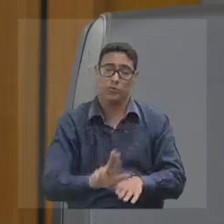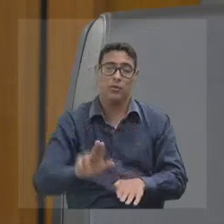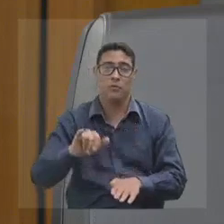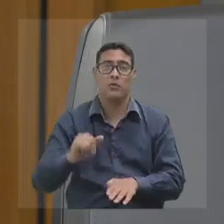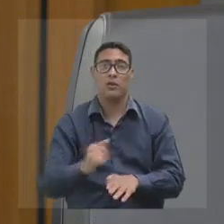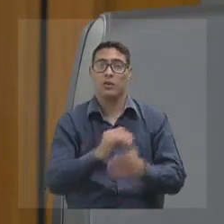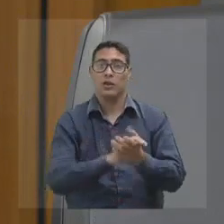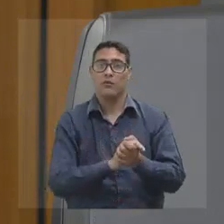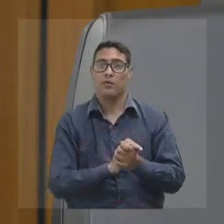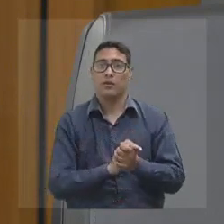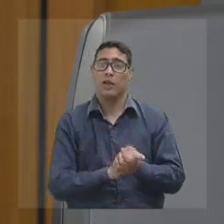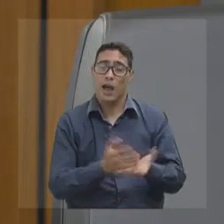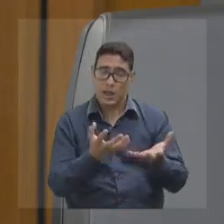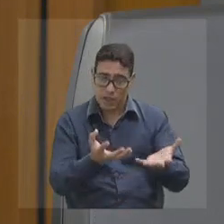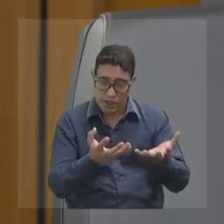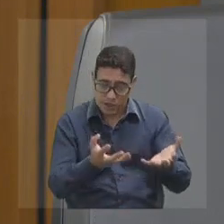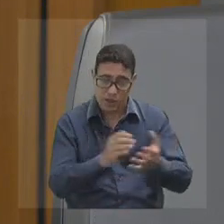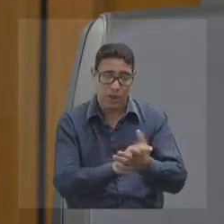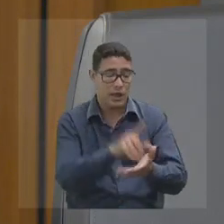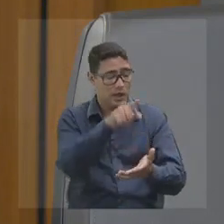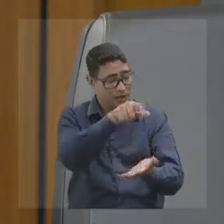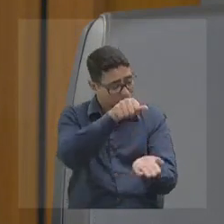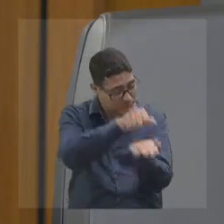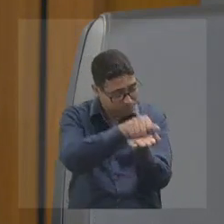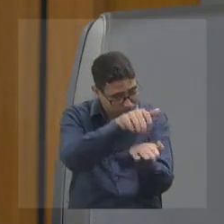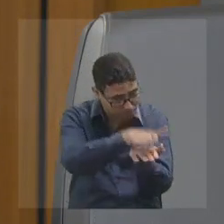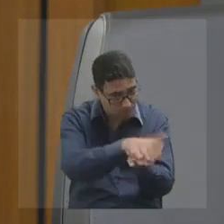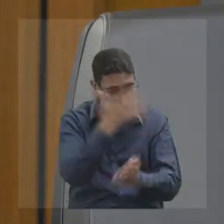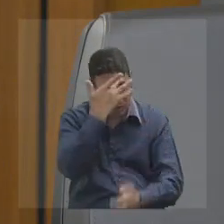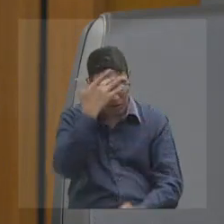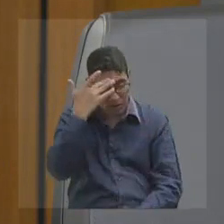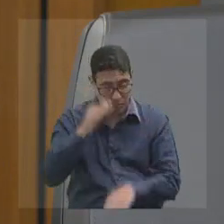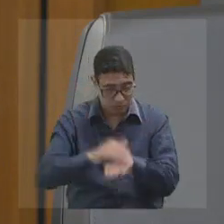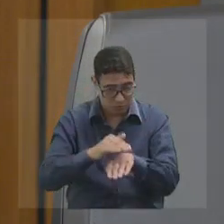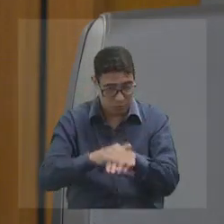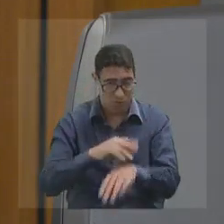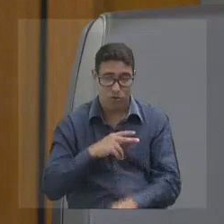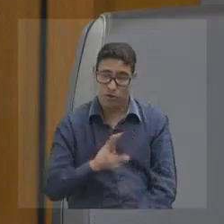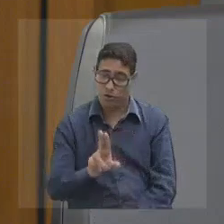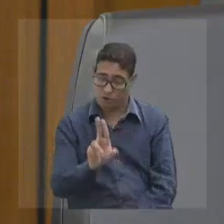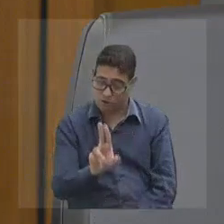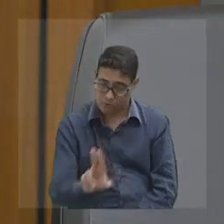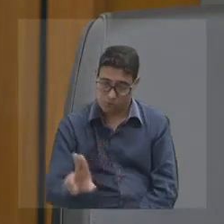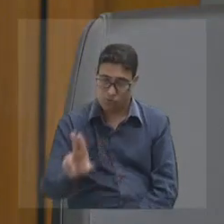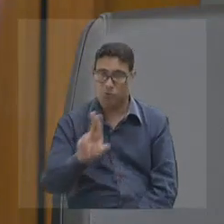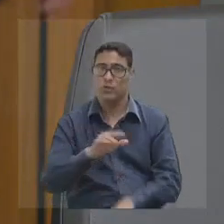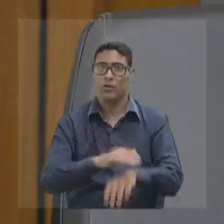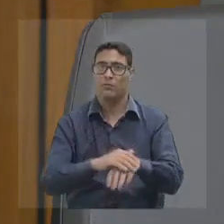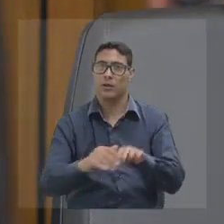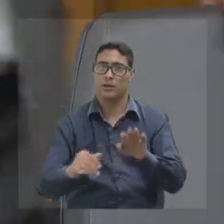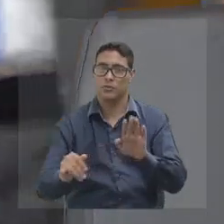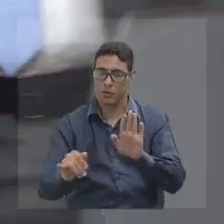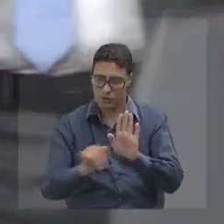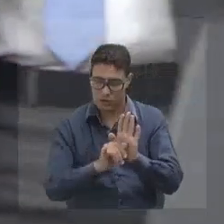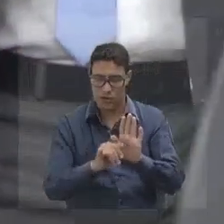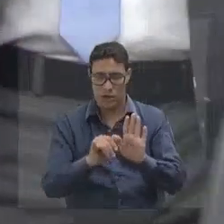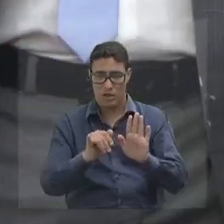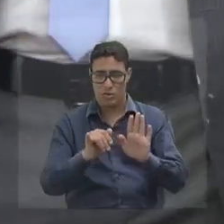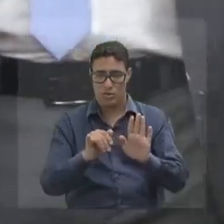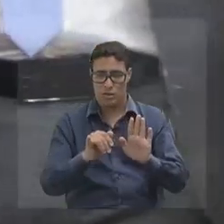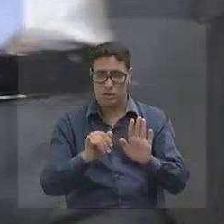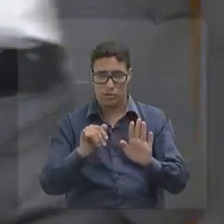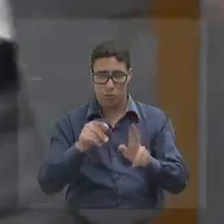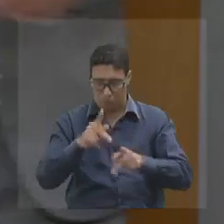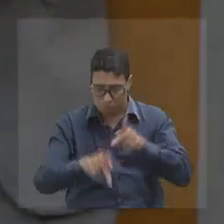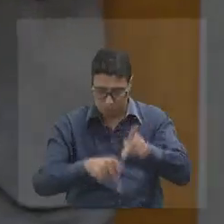gente quer que Puna as pessoas que usam uma identidade do Povo tradicional de forma indevida